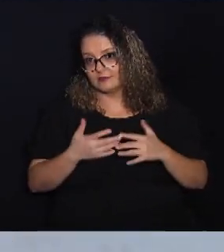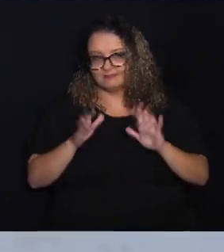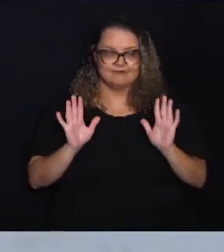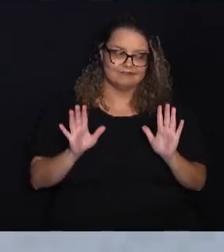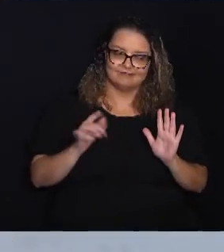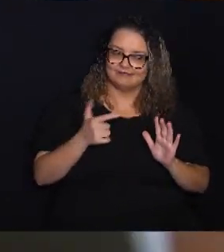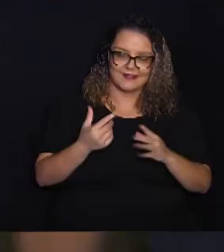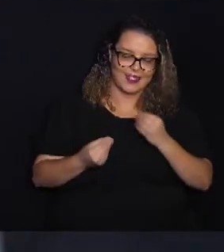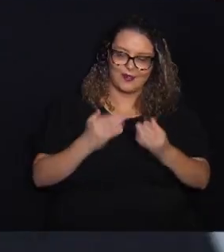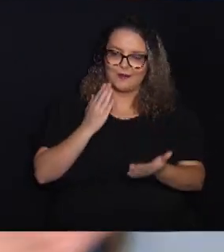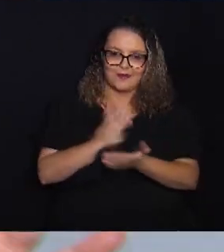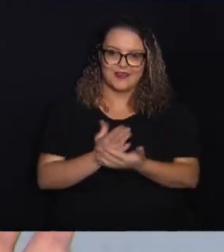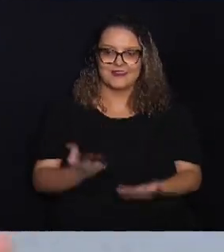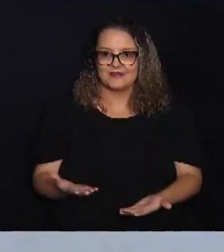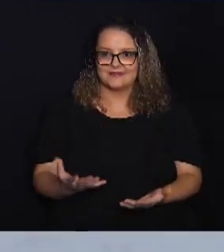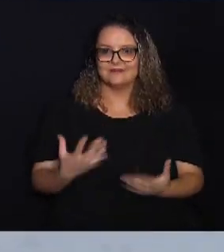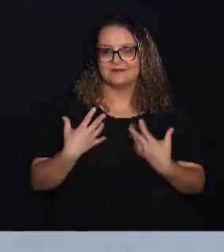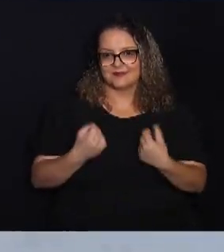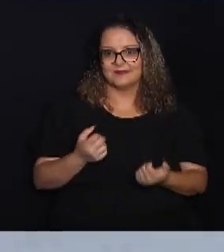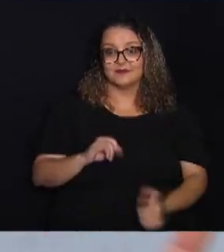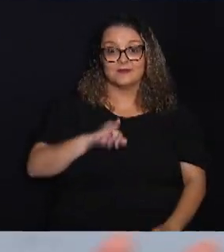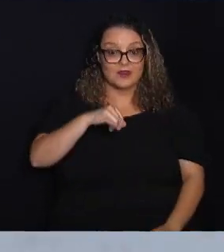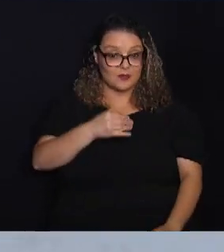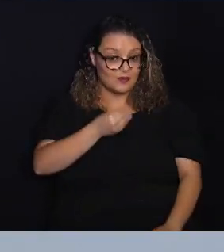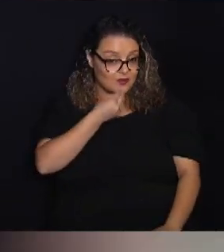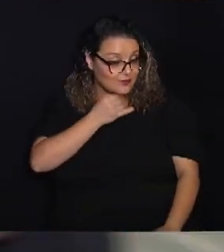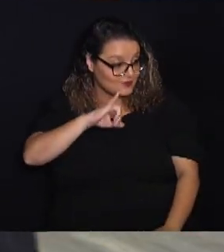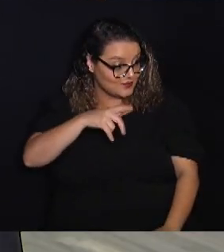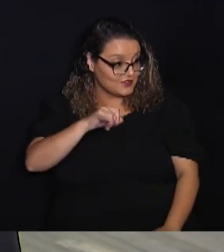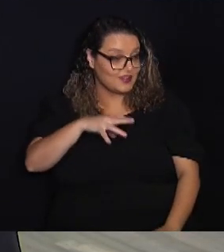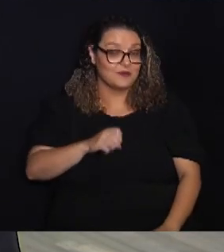com saúde. Então, não tem como. O squash me